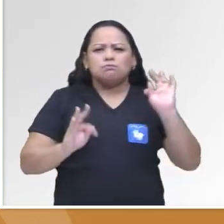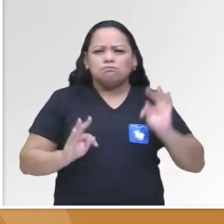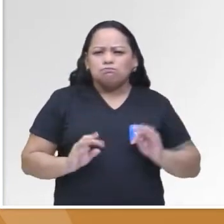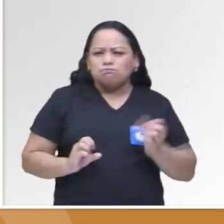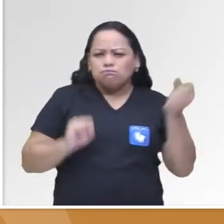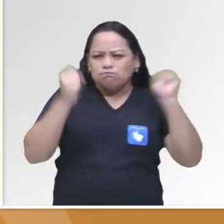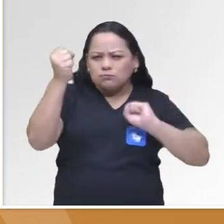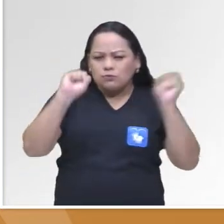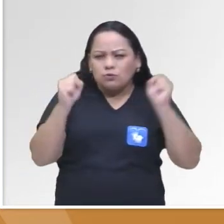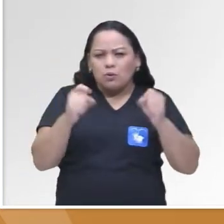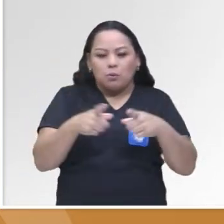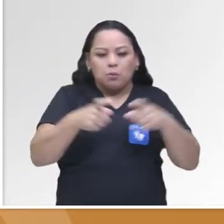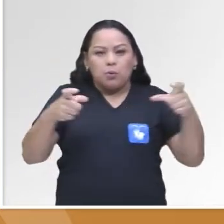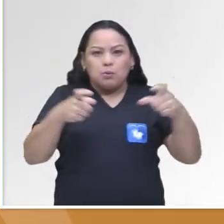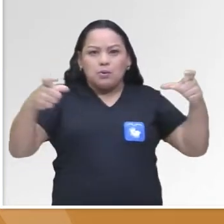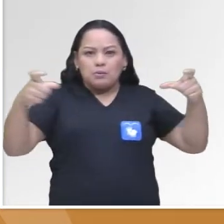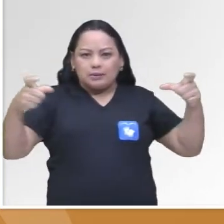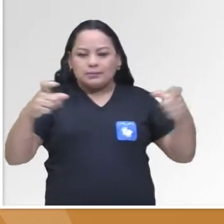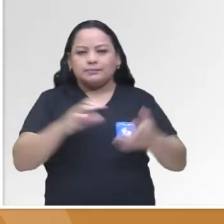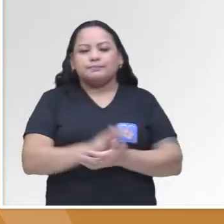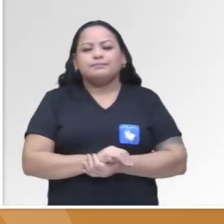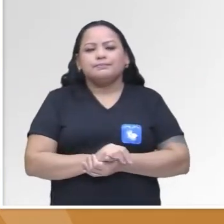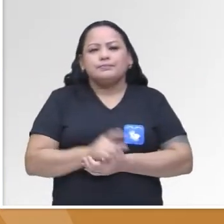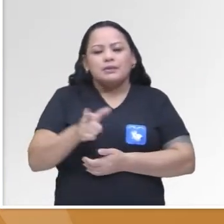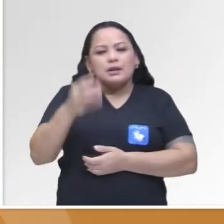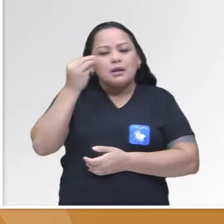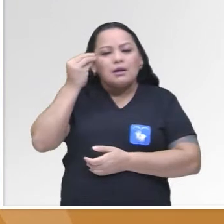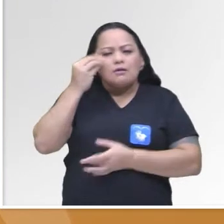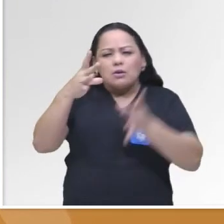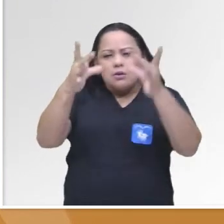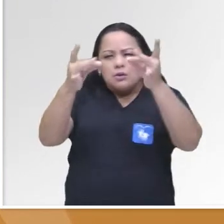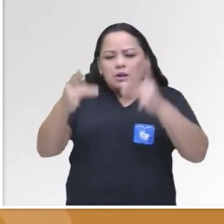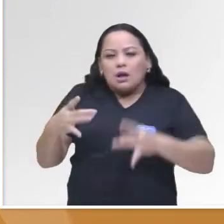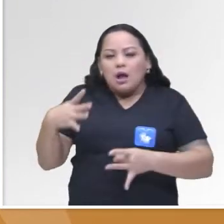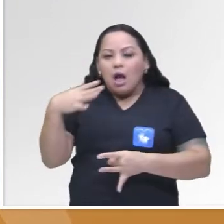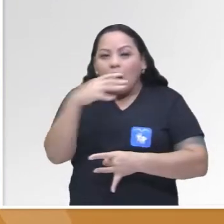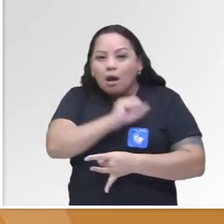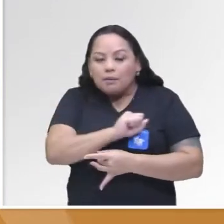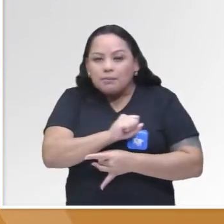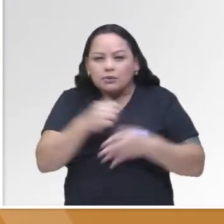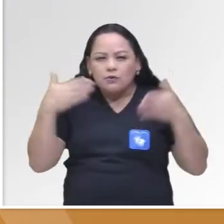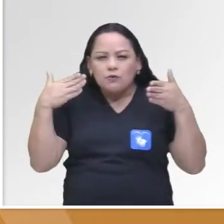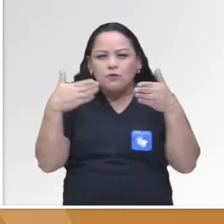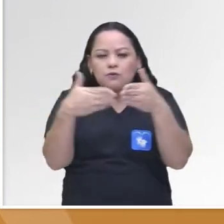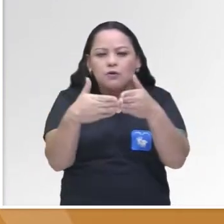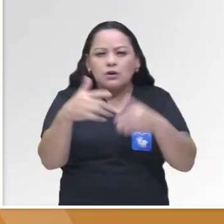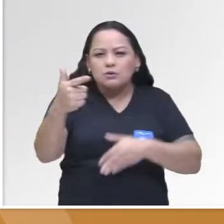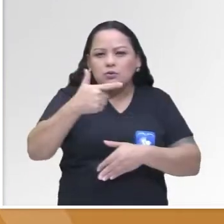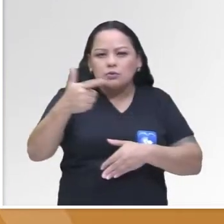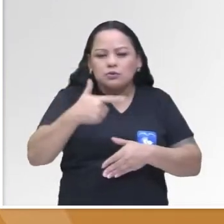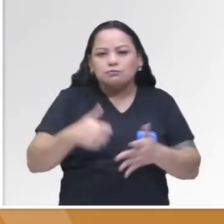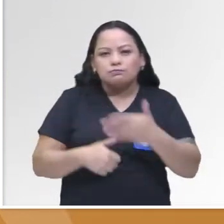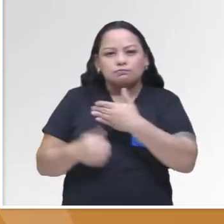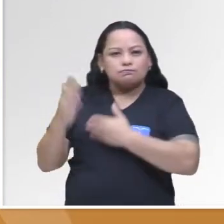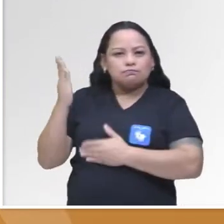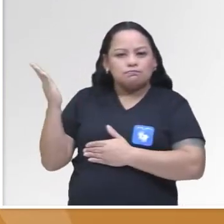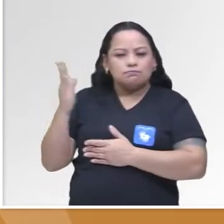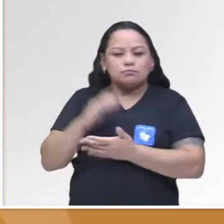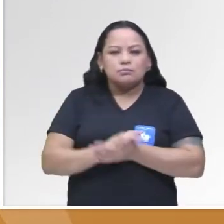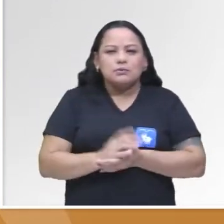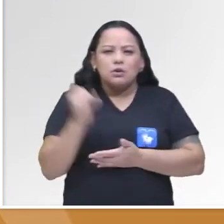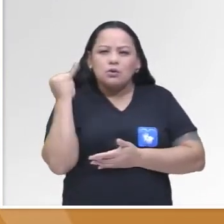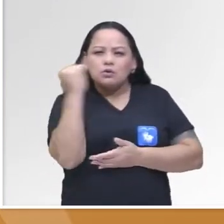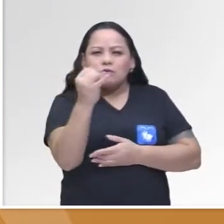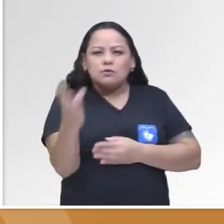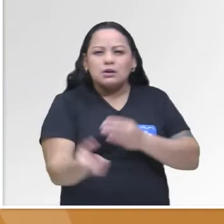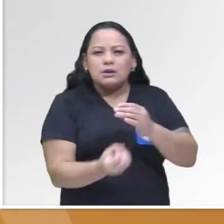de forma agravante. Observa, detalhe rapidamente aí, foca nesse segundo parágrafo, quando a gente fala da criação